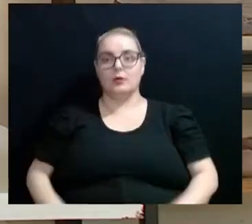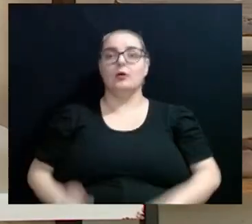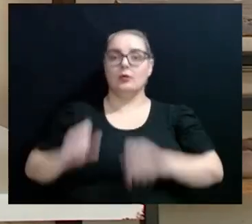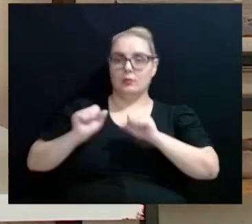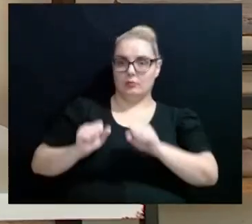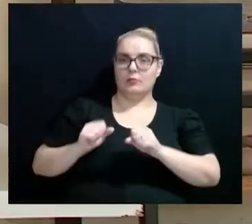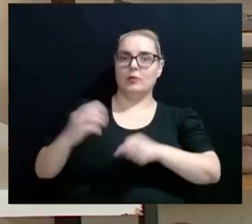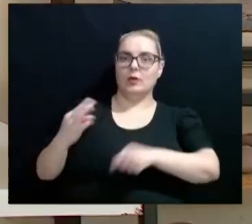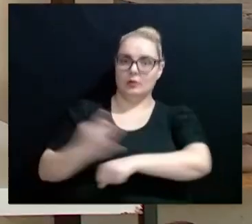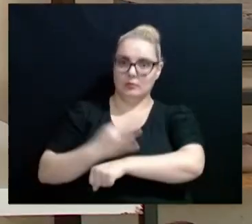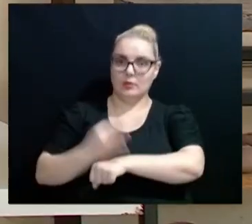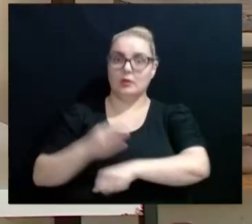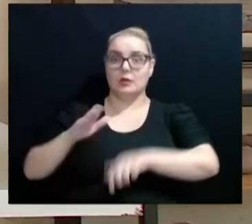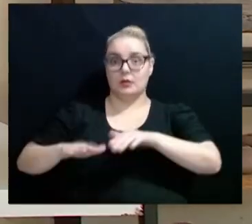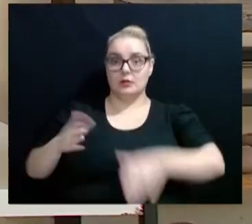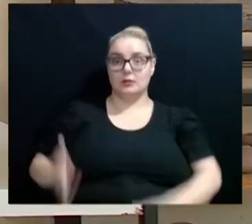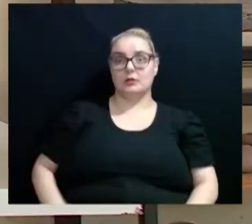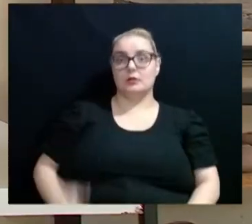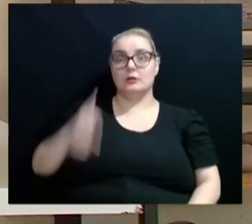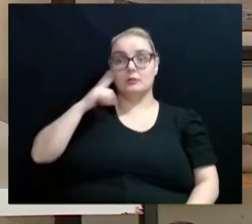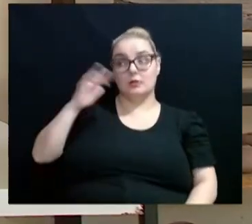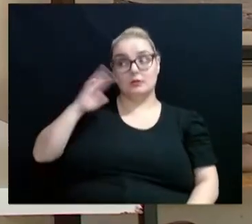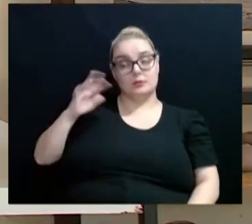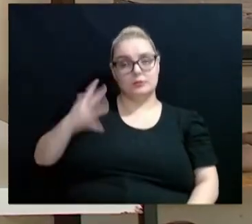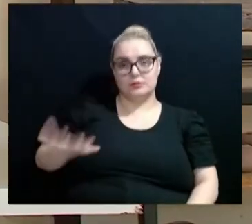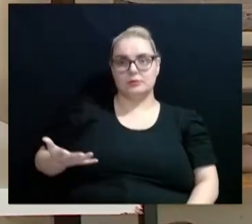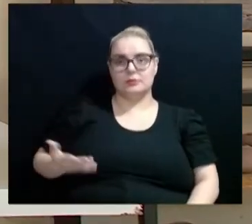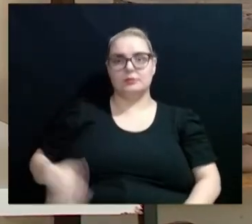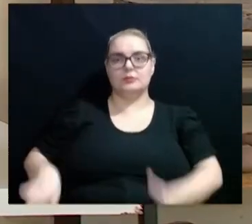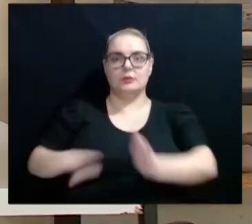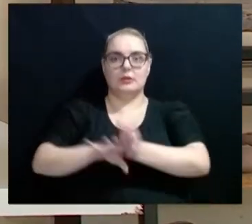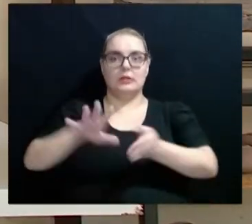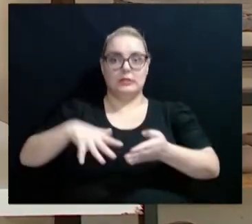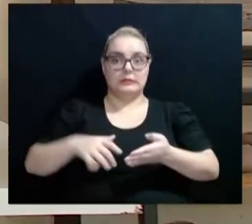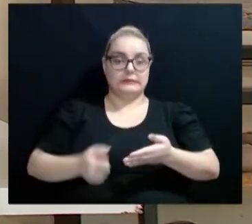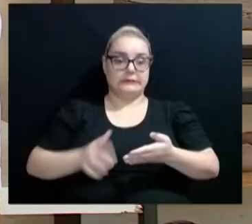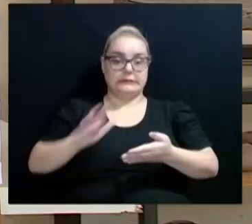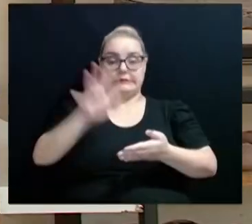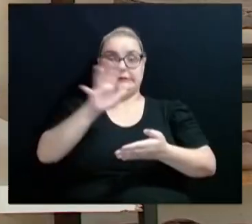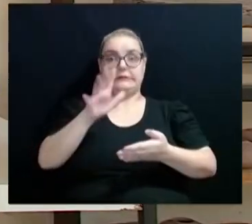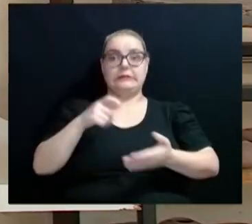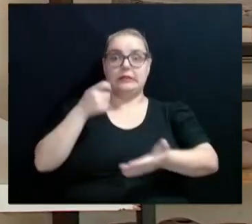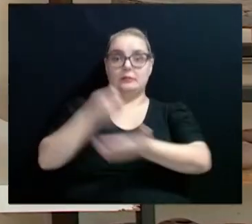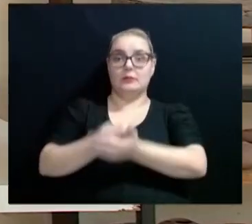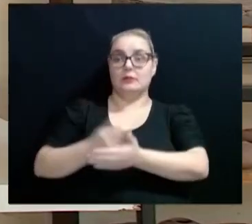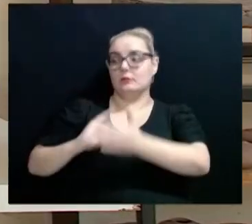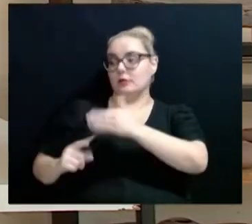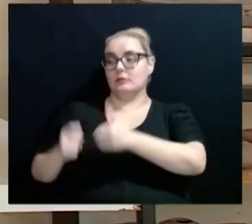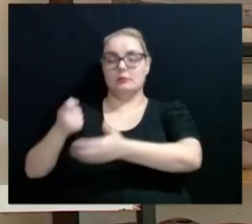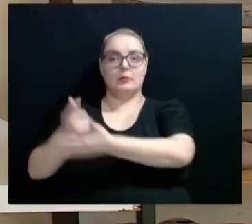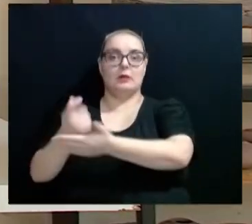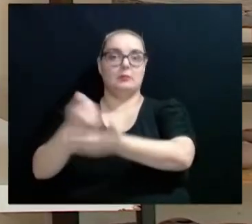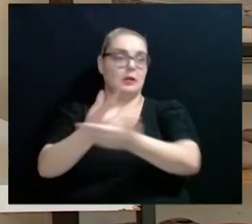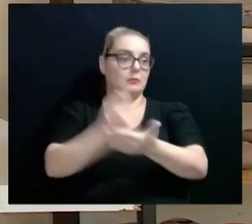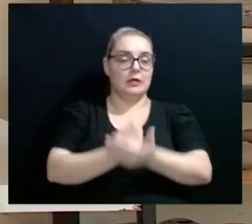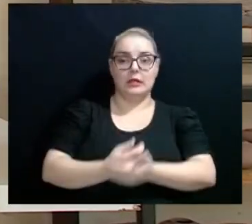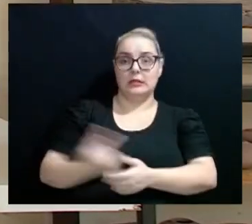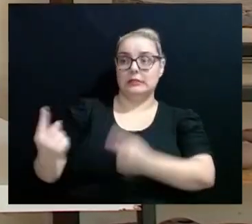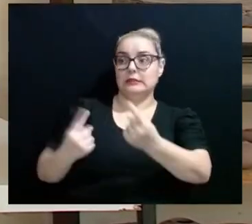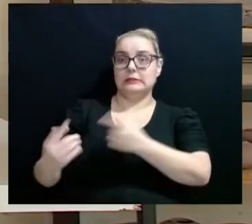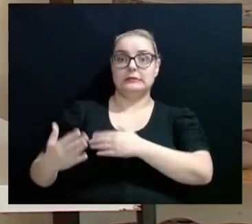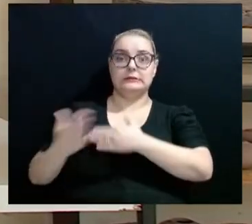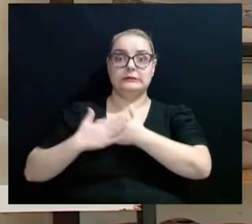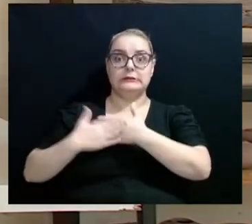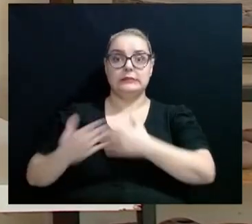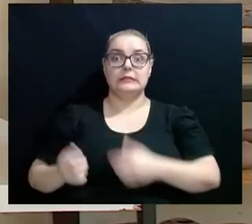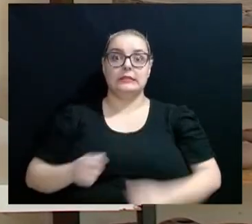muito à espiritualidade para poder suportar. Porque às vezes imagina, você está ali, chega um boleto gigantesco, você tem que pagar fornecedor, tem que pagar um monte de